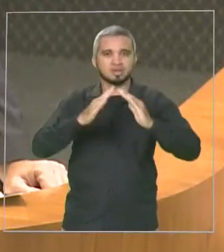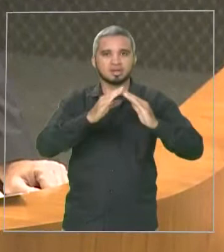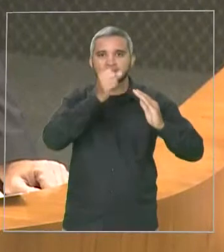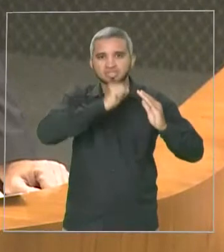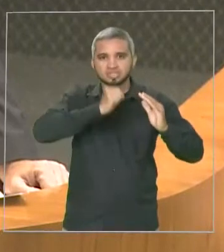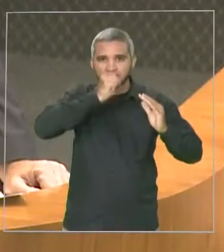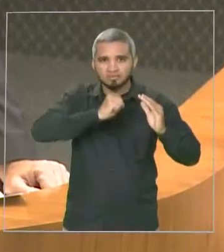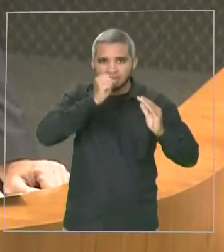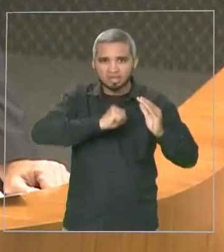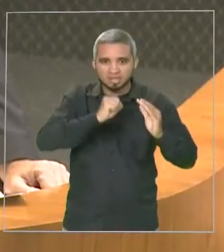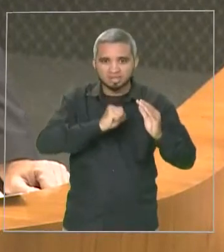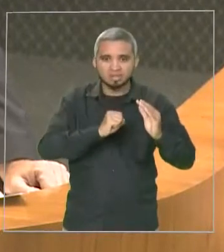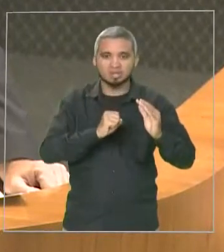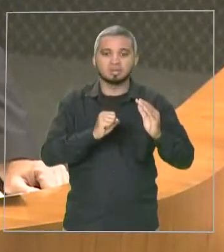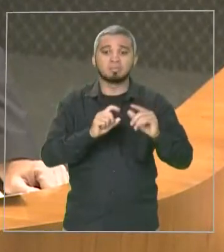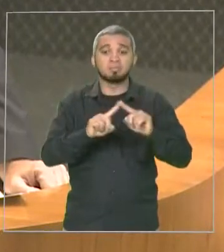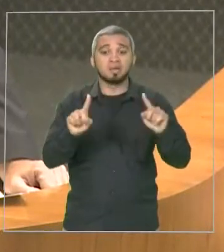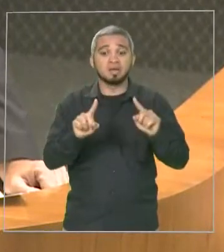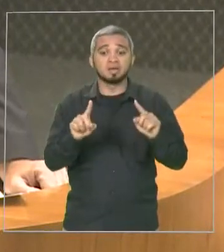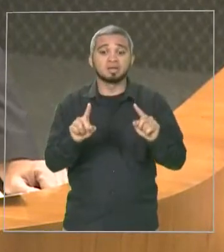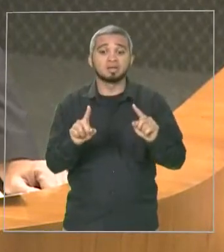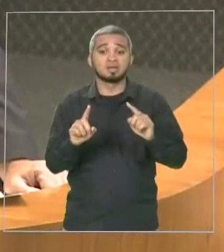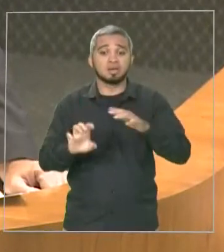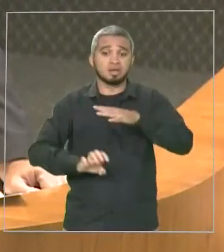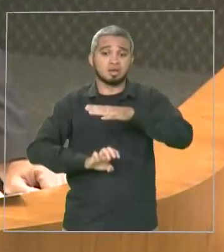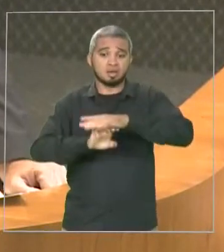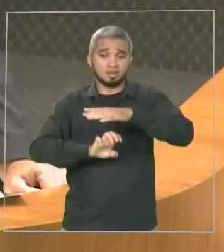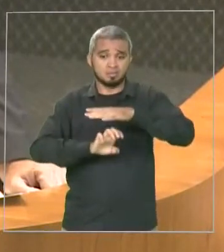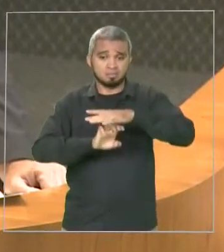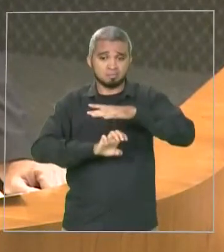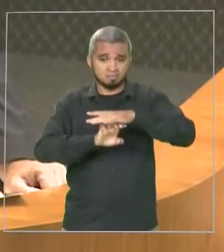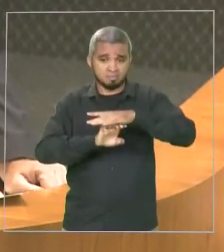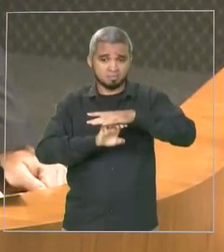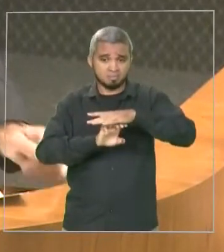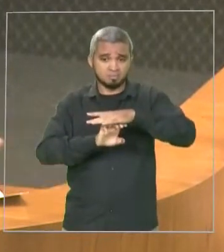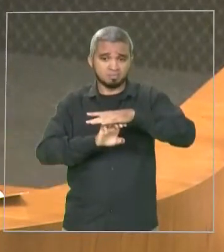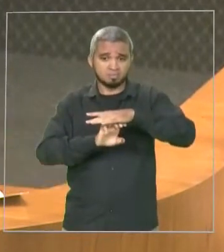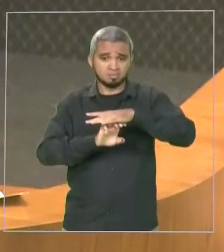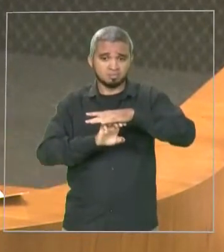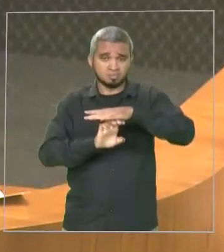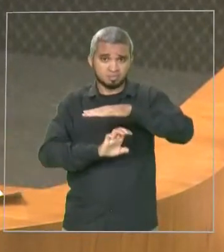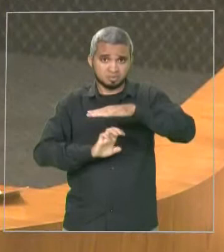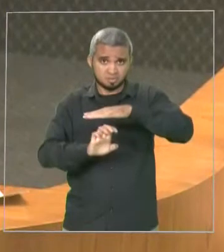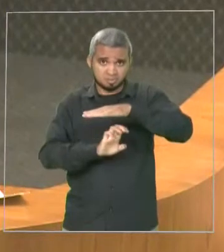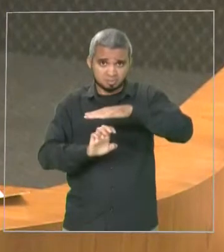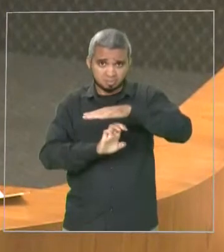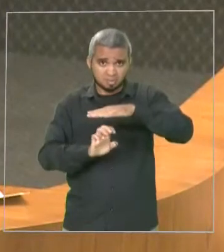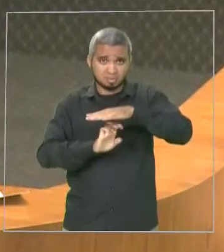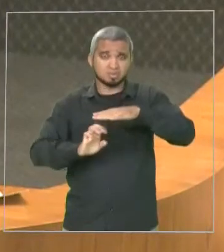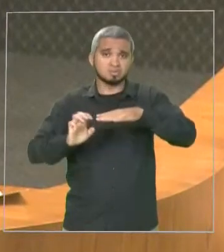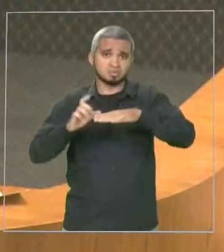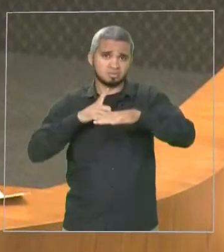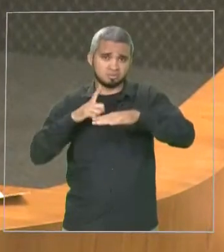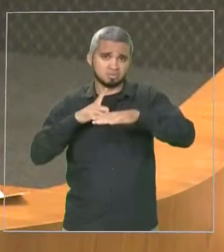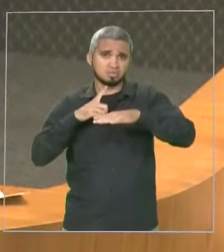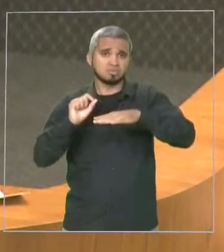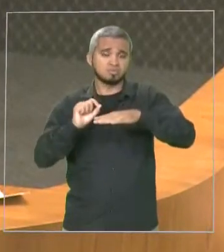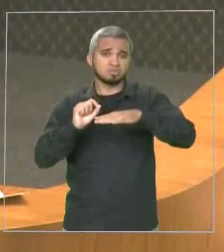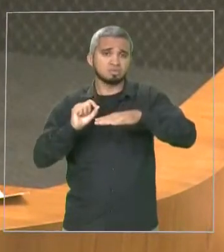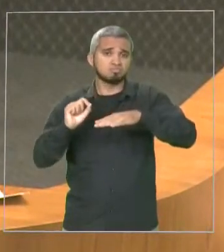engano, essa empresa ela teve sua atividade alterada, deputado Levi,